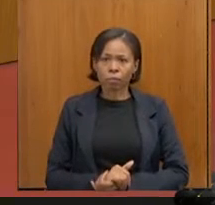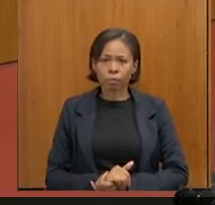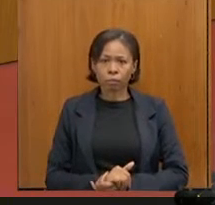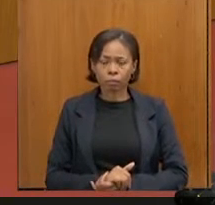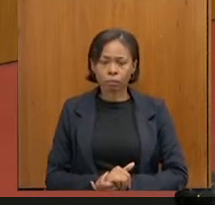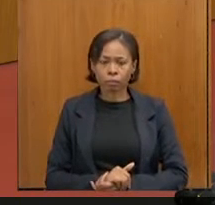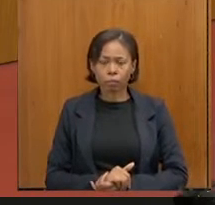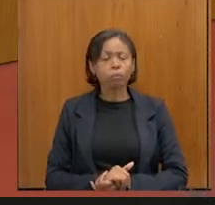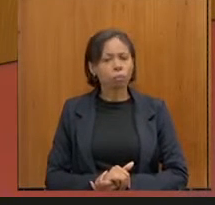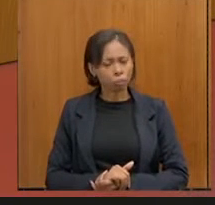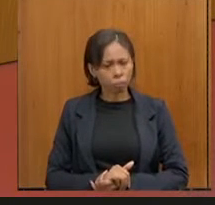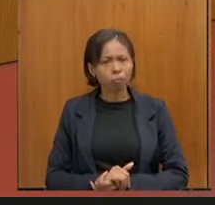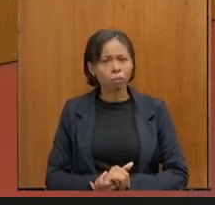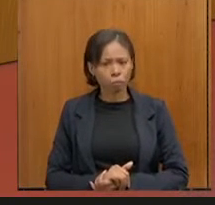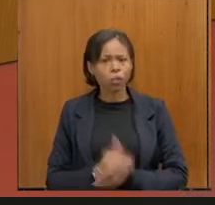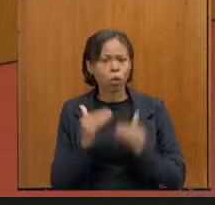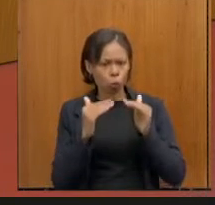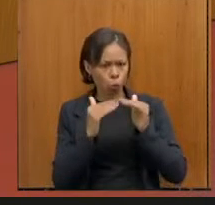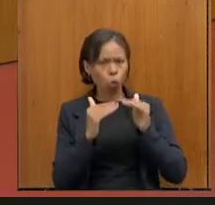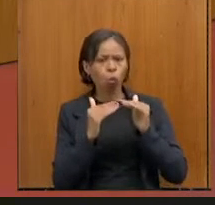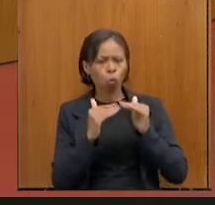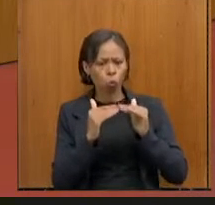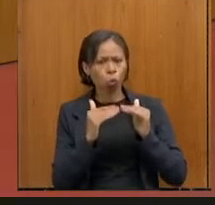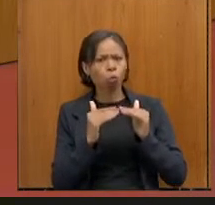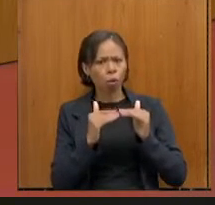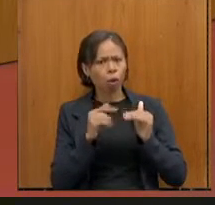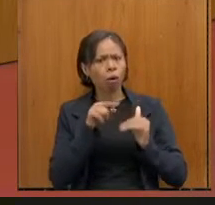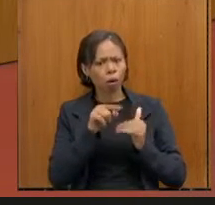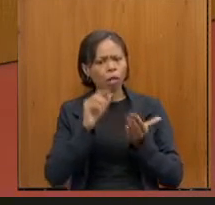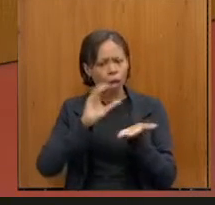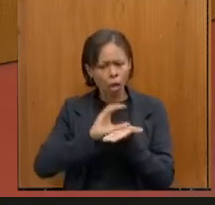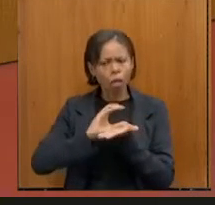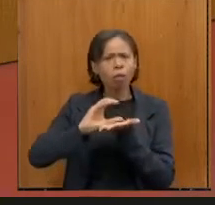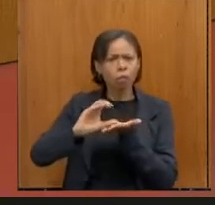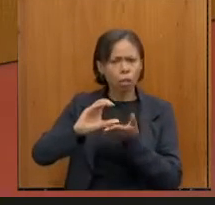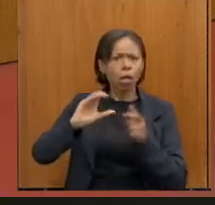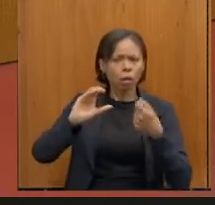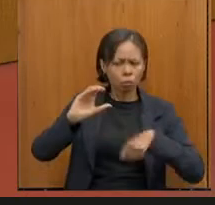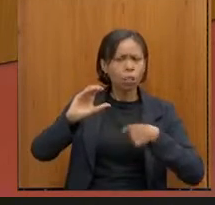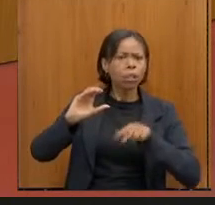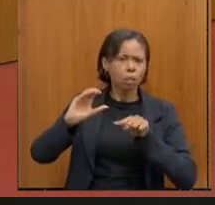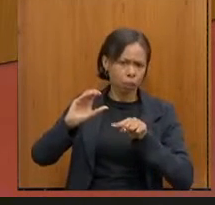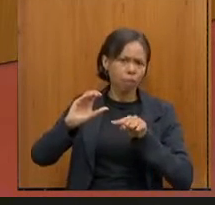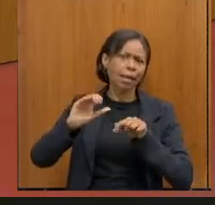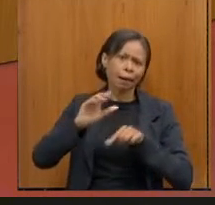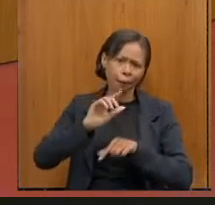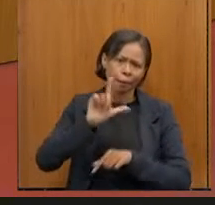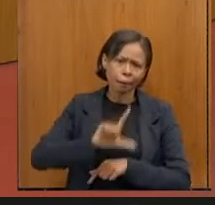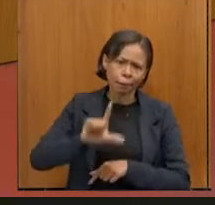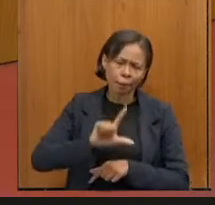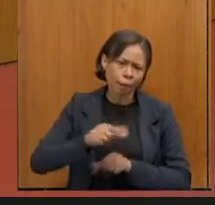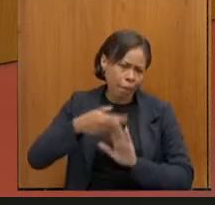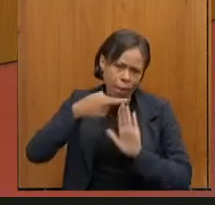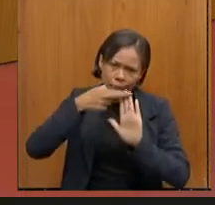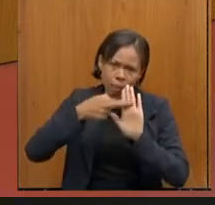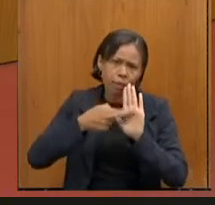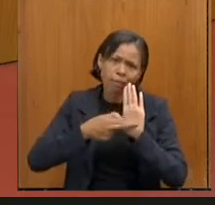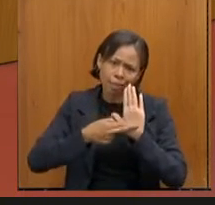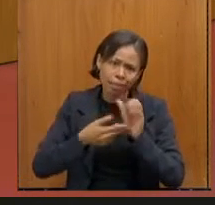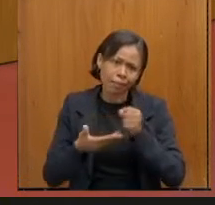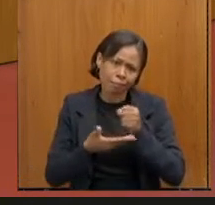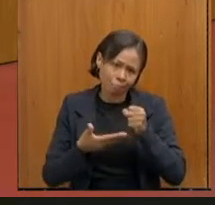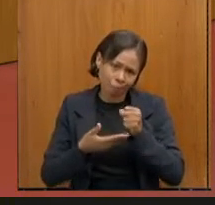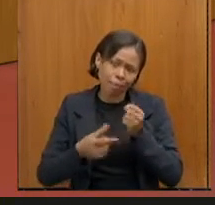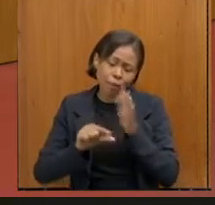presente não existe crescimento investimento é uma regra básica tá no